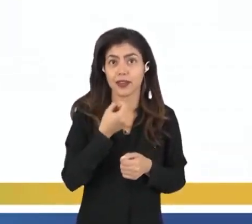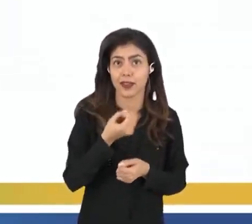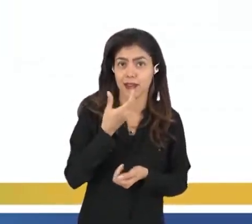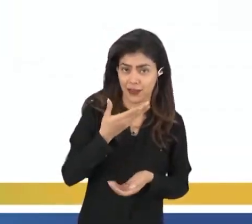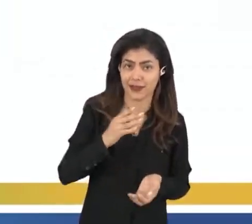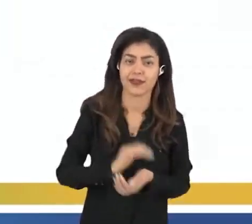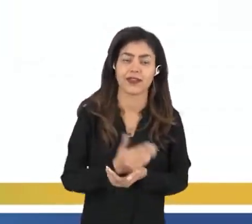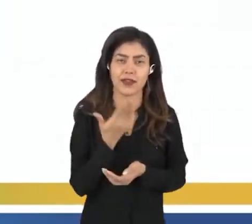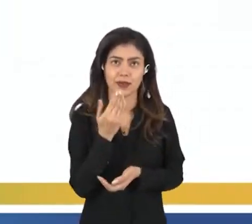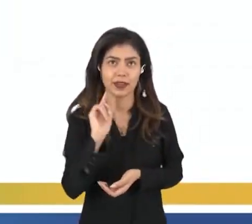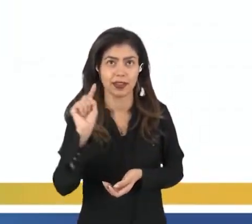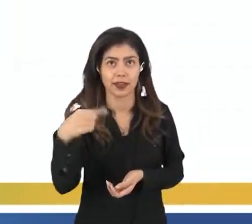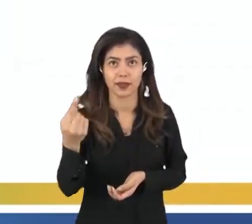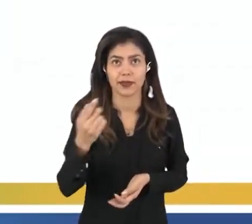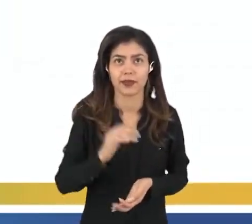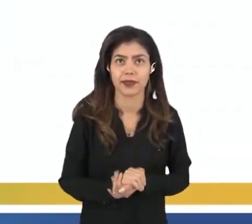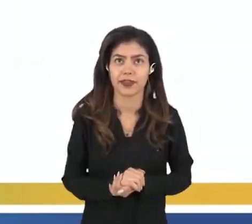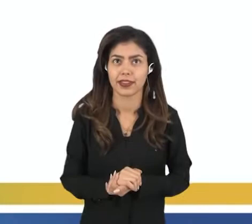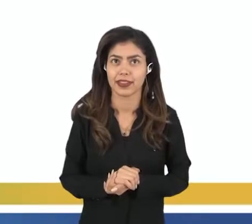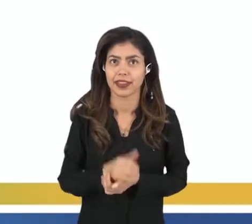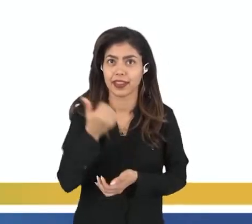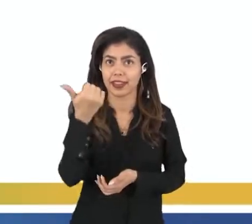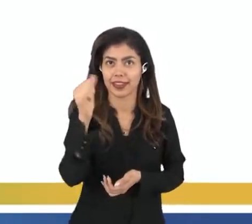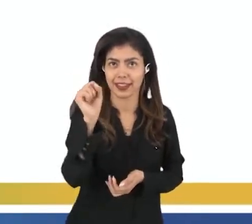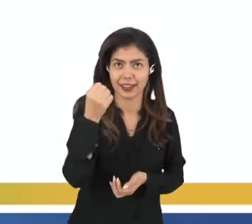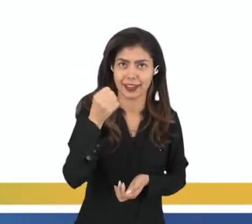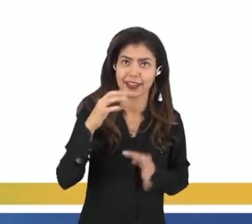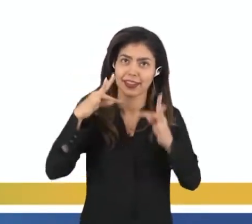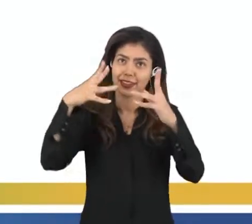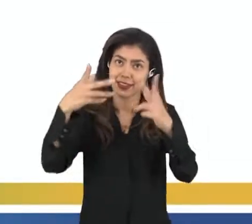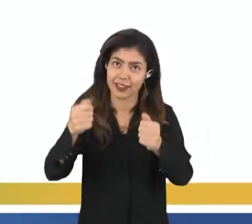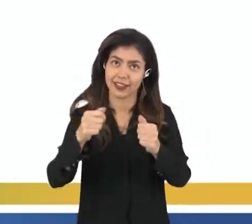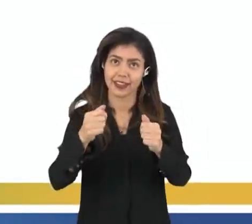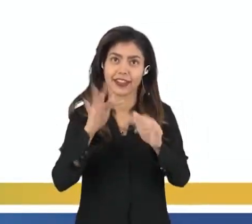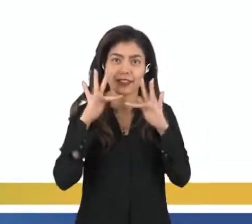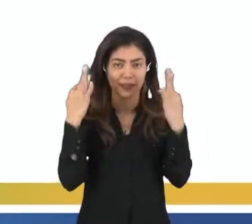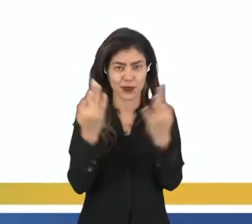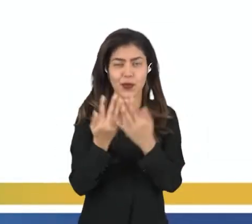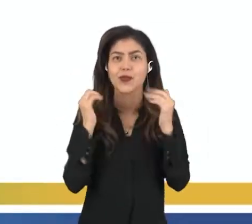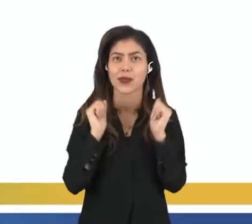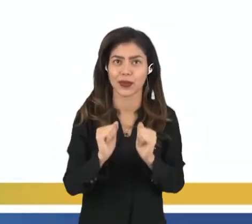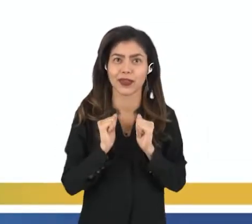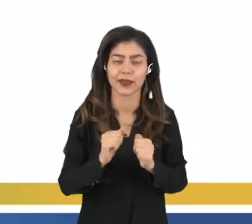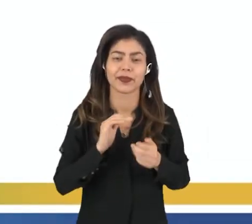ou após o passeio. Um passeio de diversão, onde toda a família pode participar.